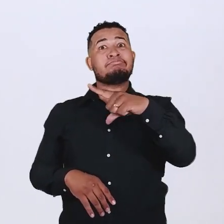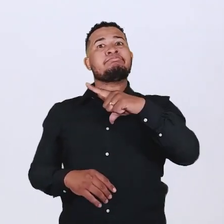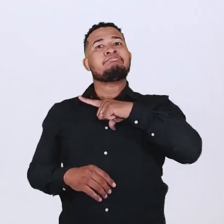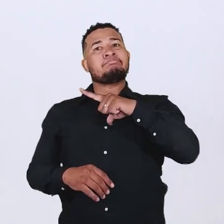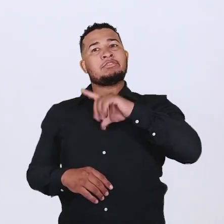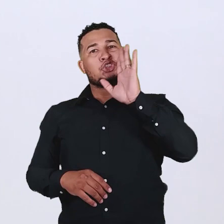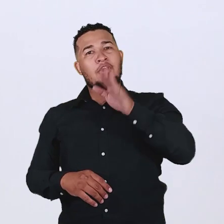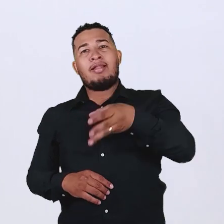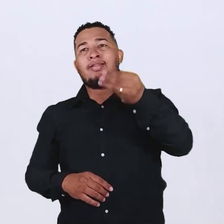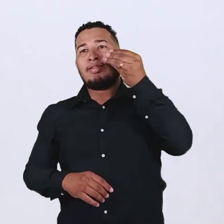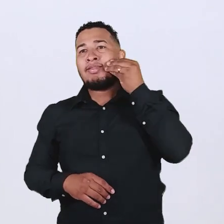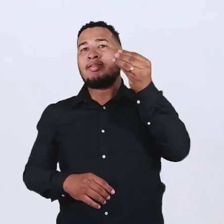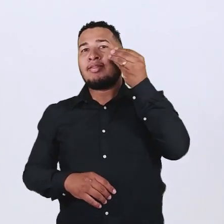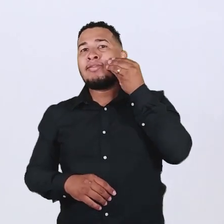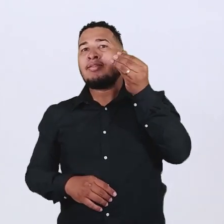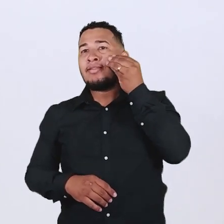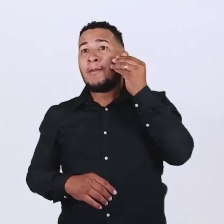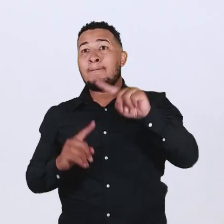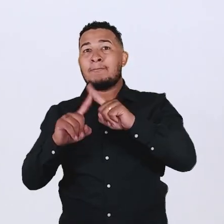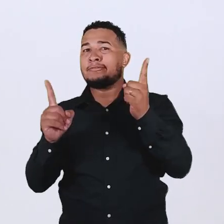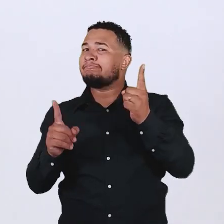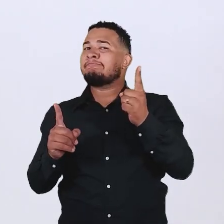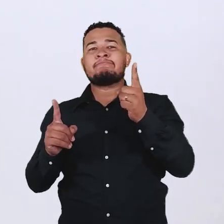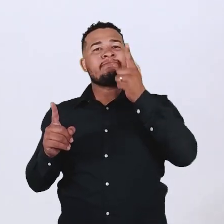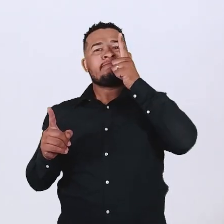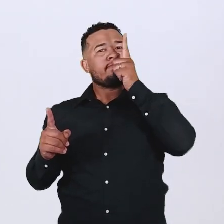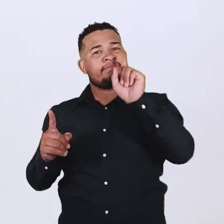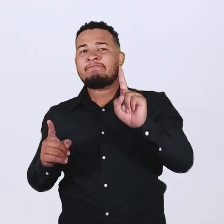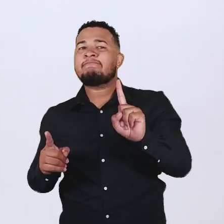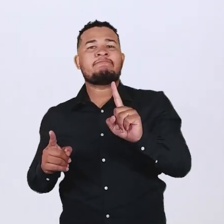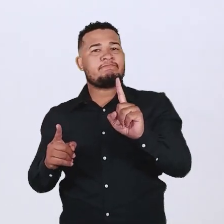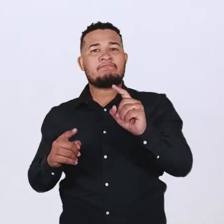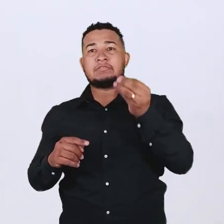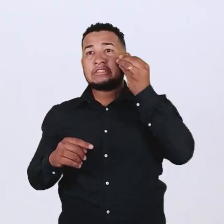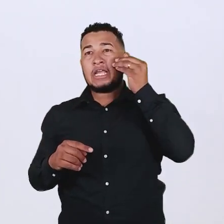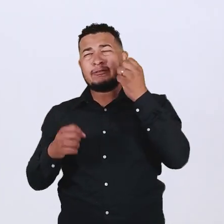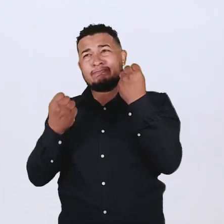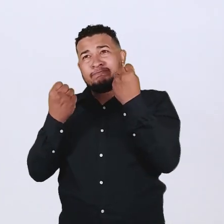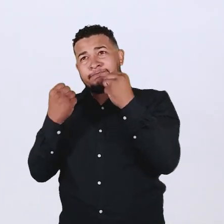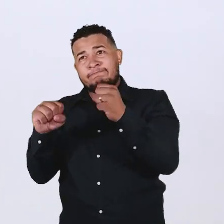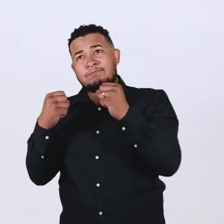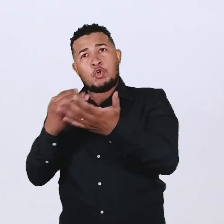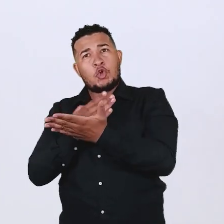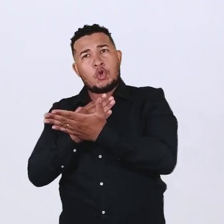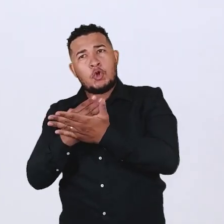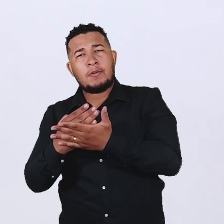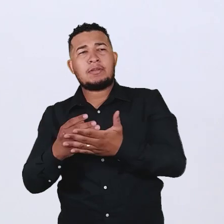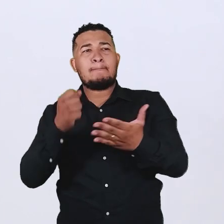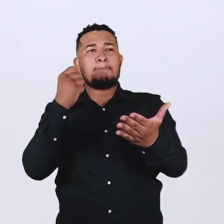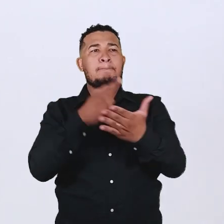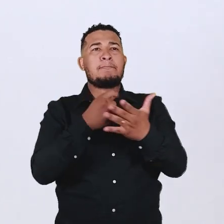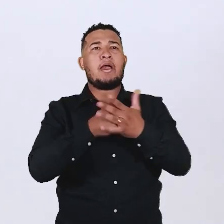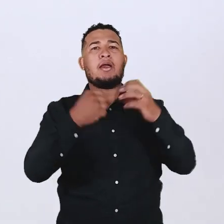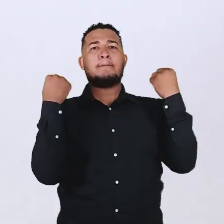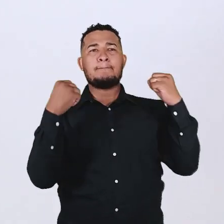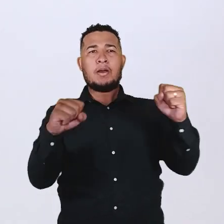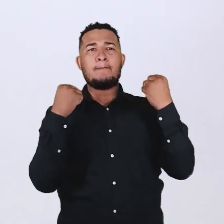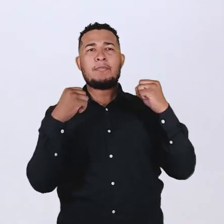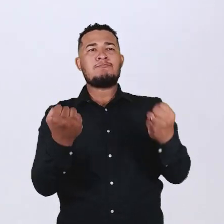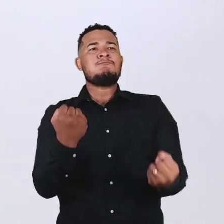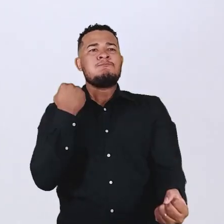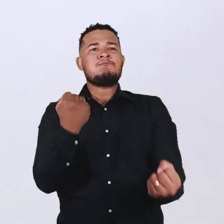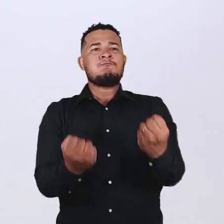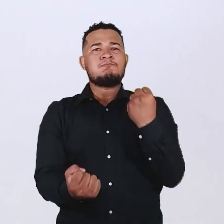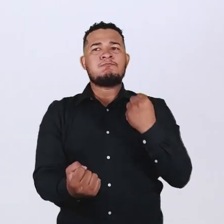da sua família, que já tentou muitas vezes iniciar um programa, iniciar uma atividade física, né? Paga uma